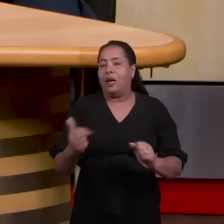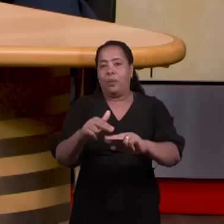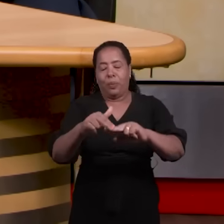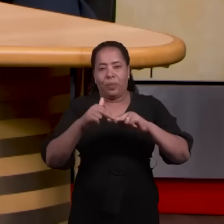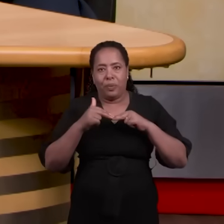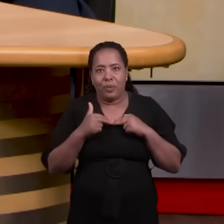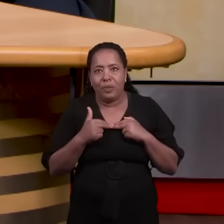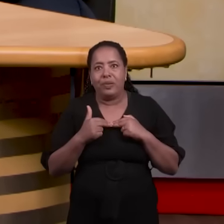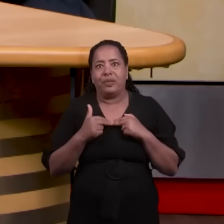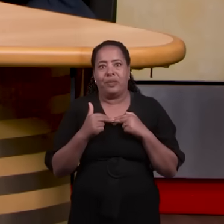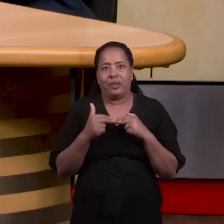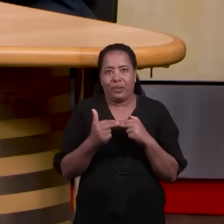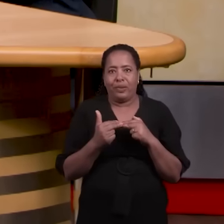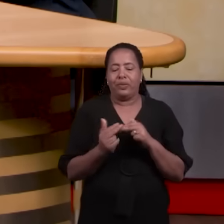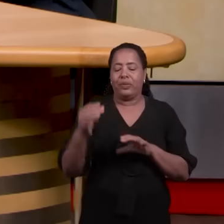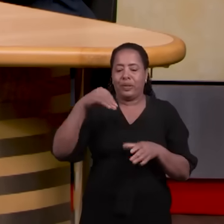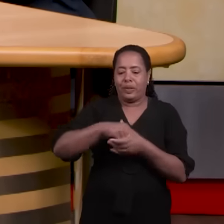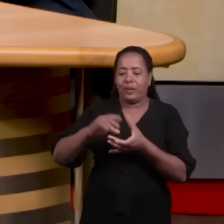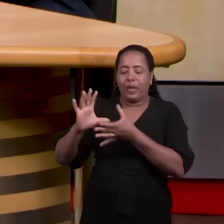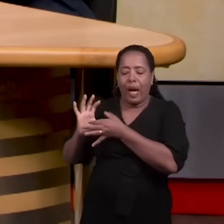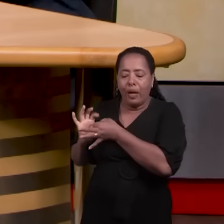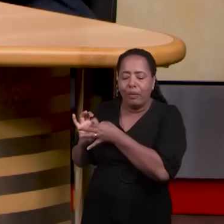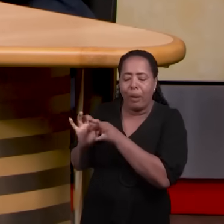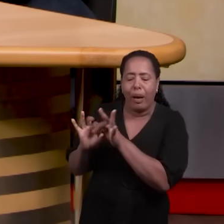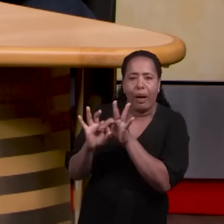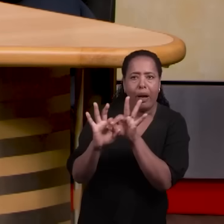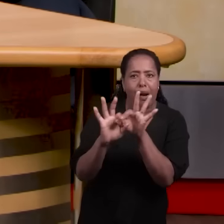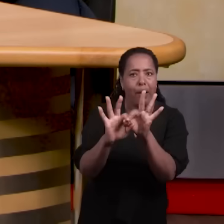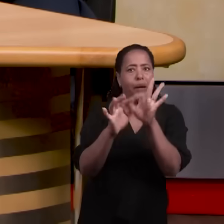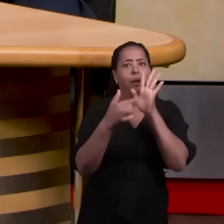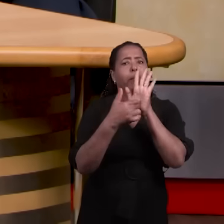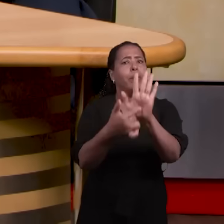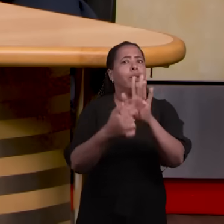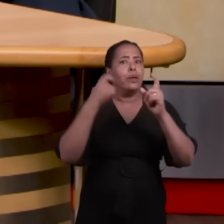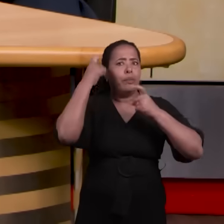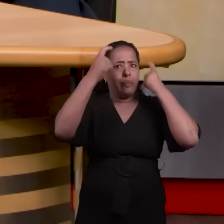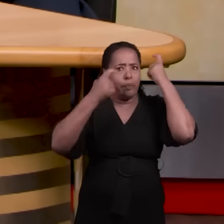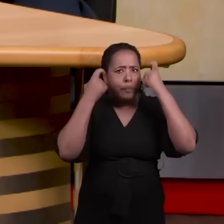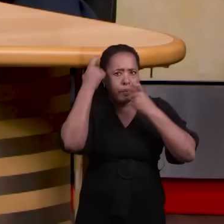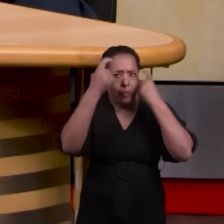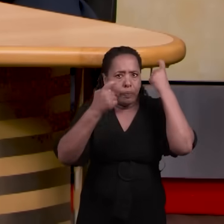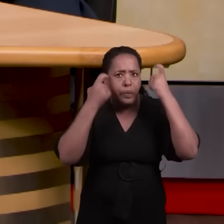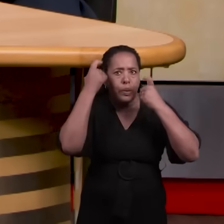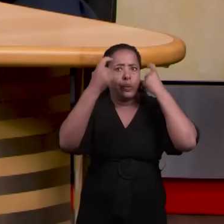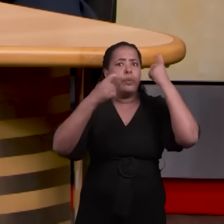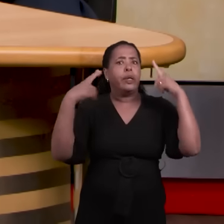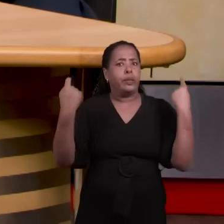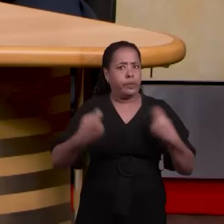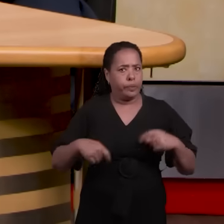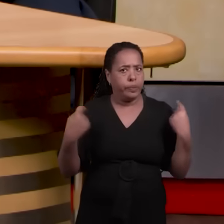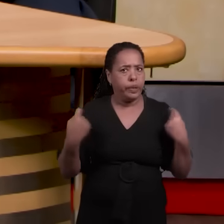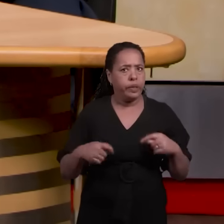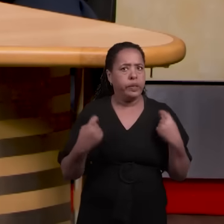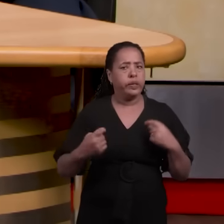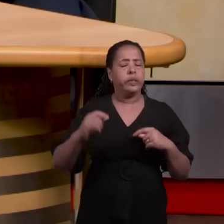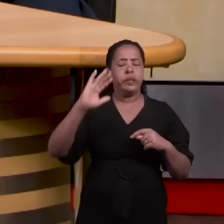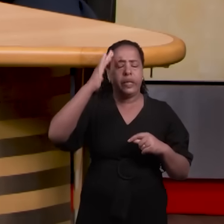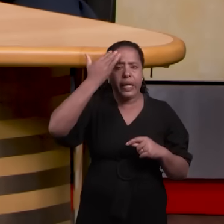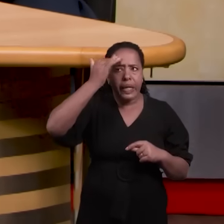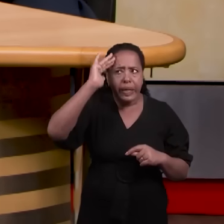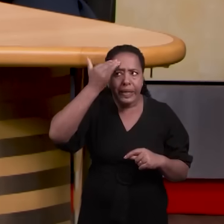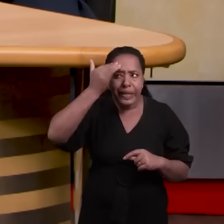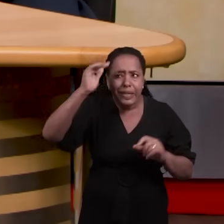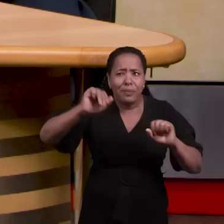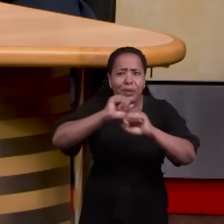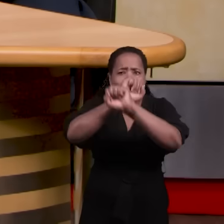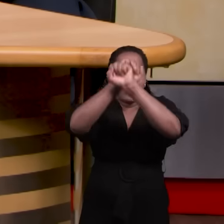ali, é por isso, Gilson, dentro desse aspecto que você falou, que a preocupação